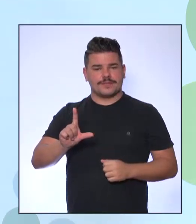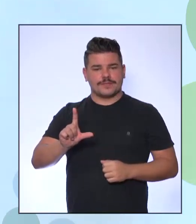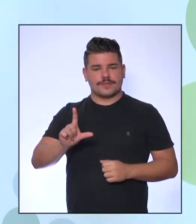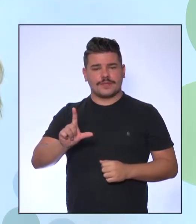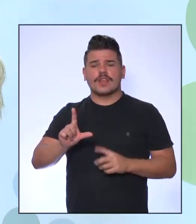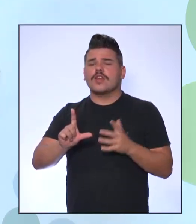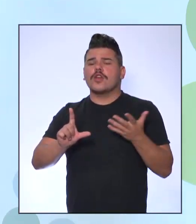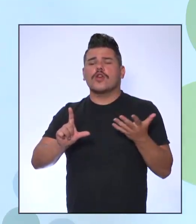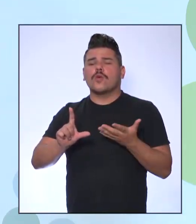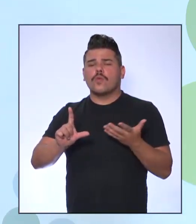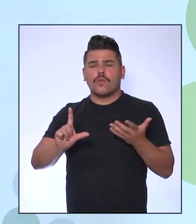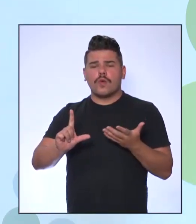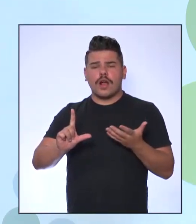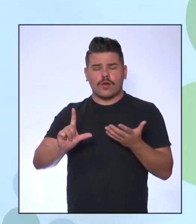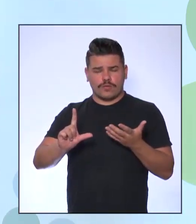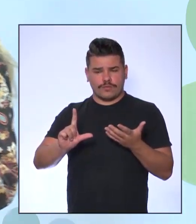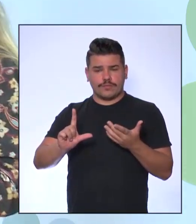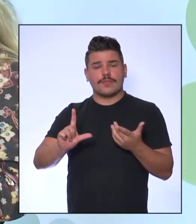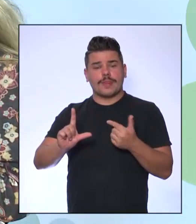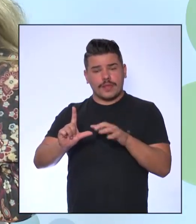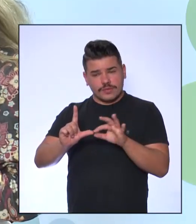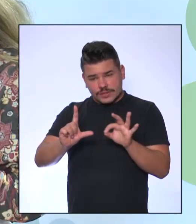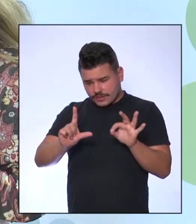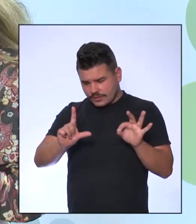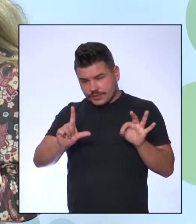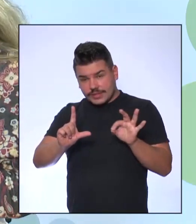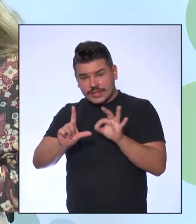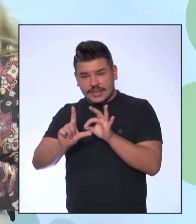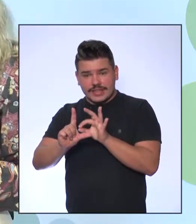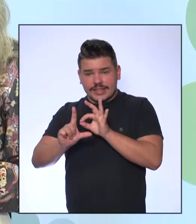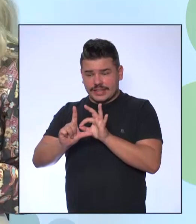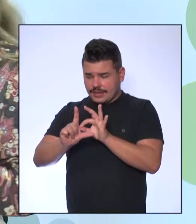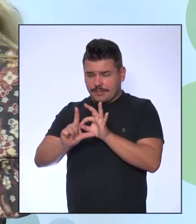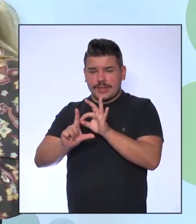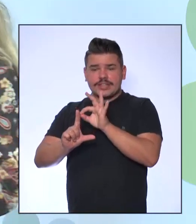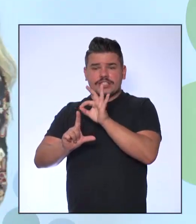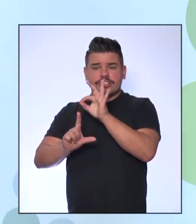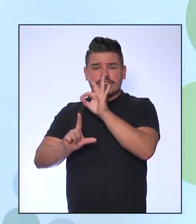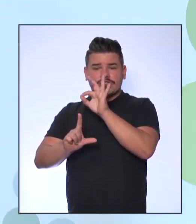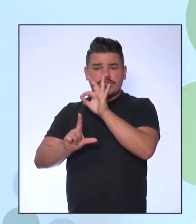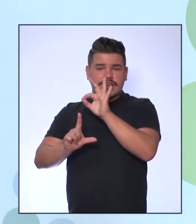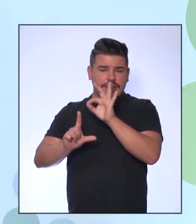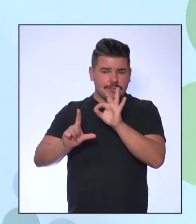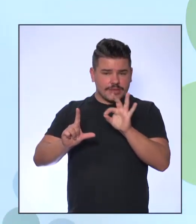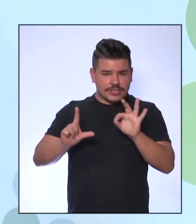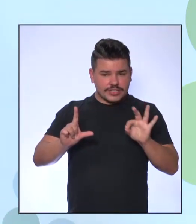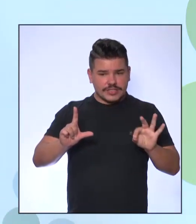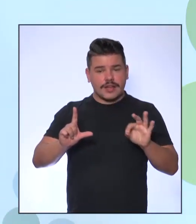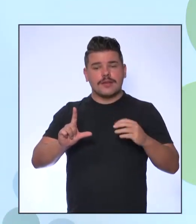E qual é a medida do cateto adjacente ao ângulo alfa? P.